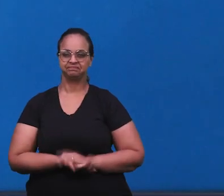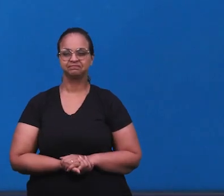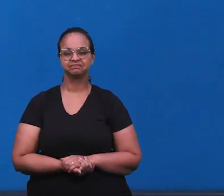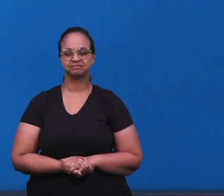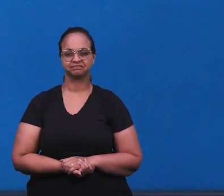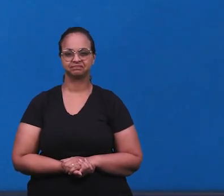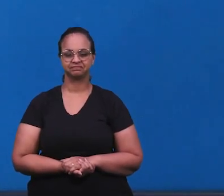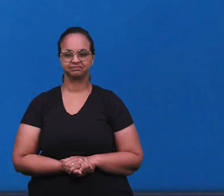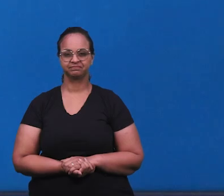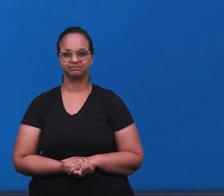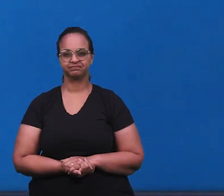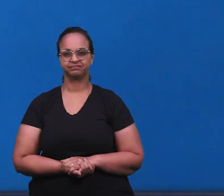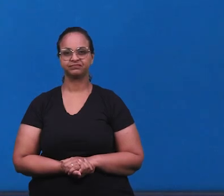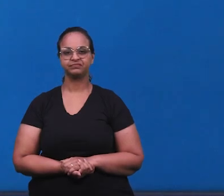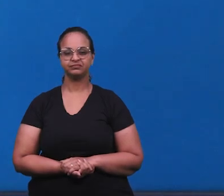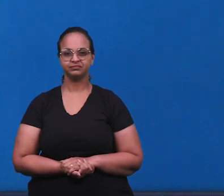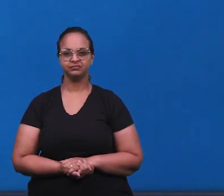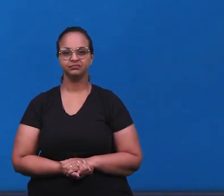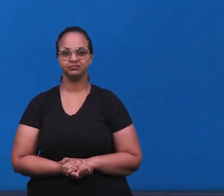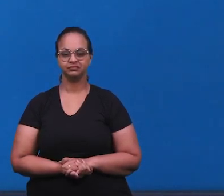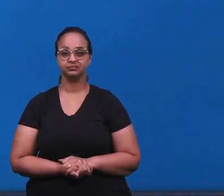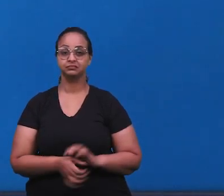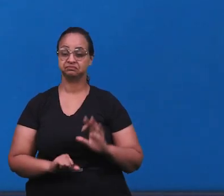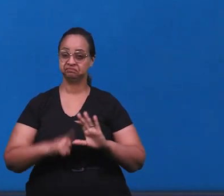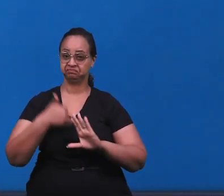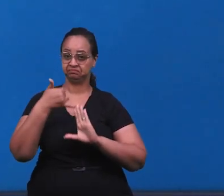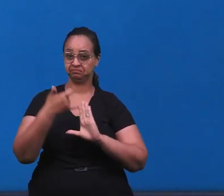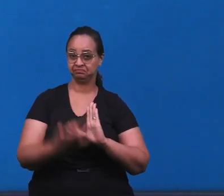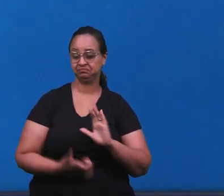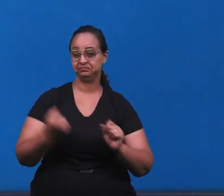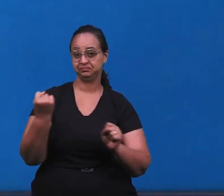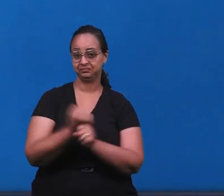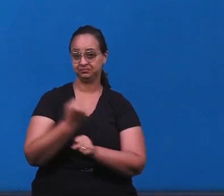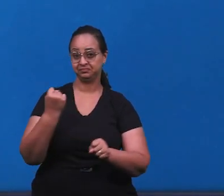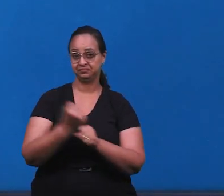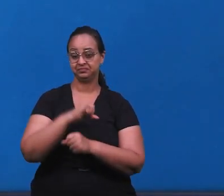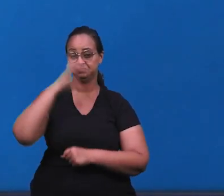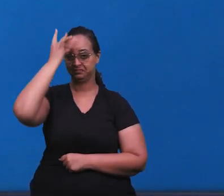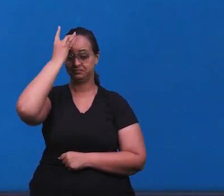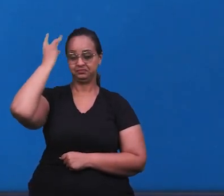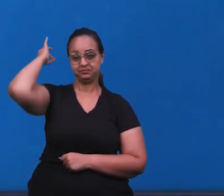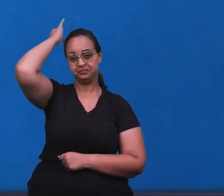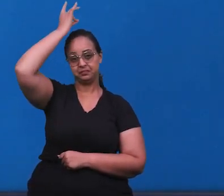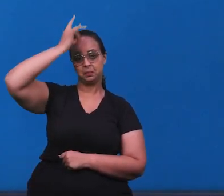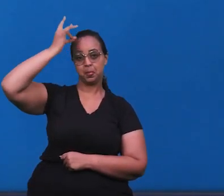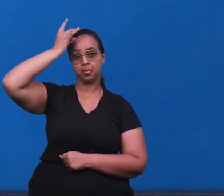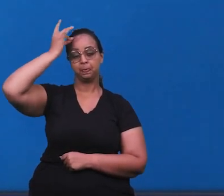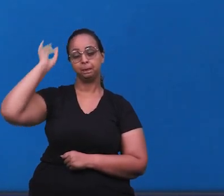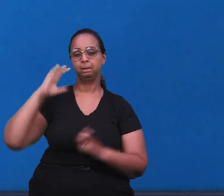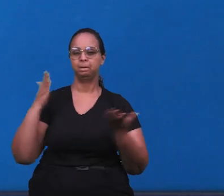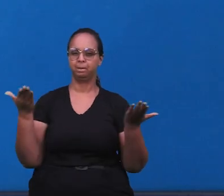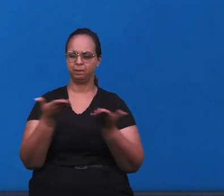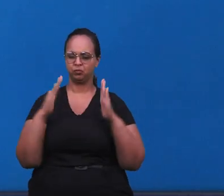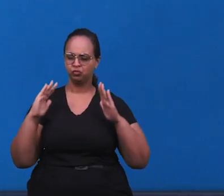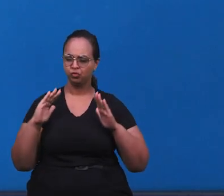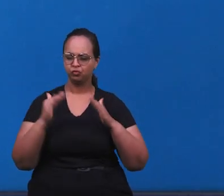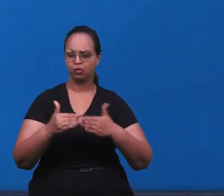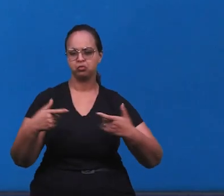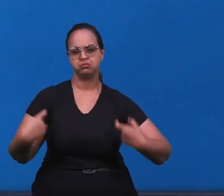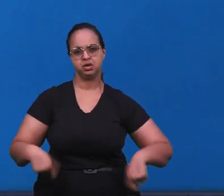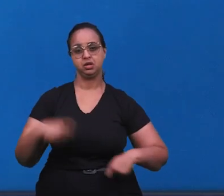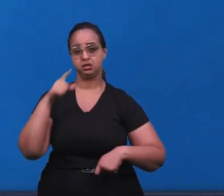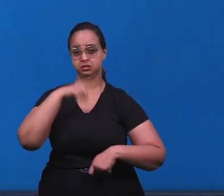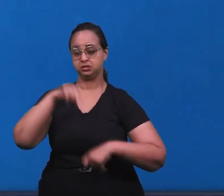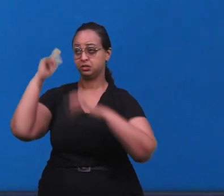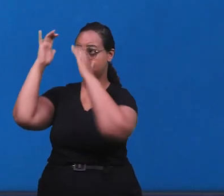Amém, Júlia. Estas são as características, da obra do Espírito Santo nos nossos dias. Ou seja, é exatamente a ênfase à